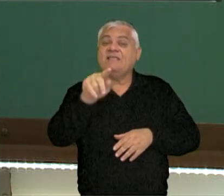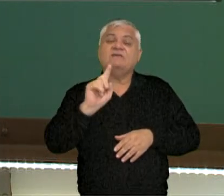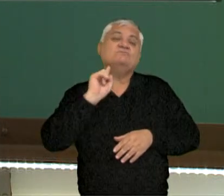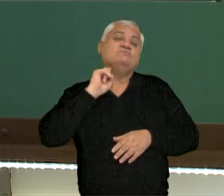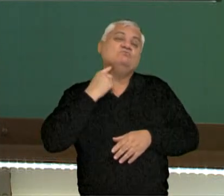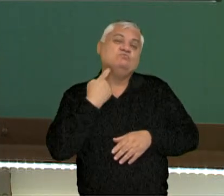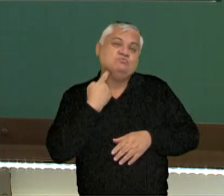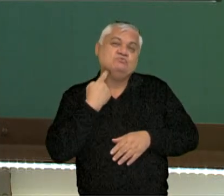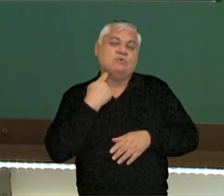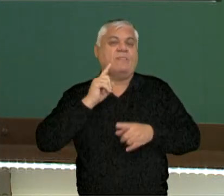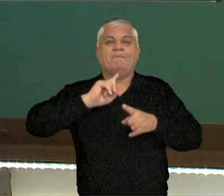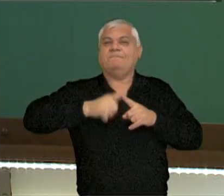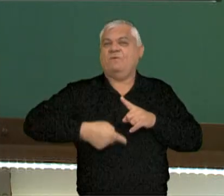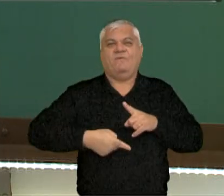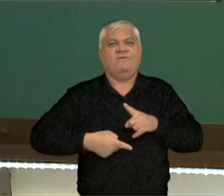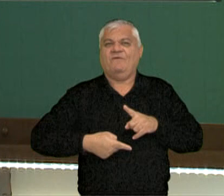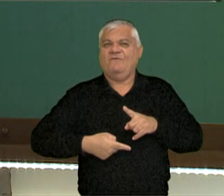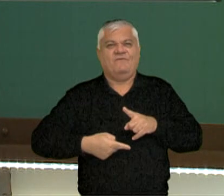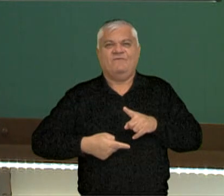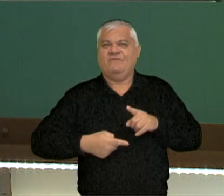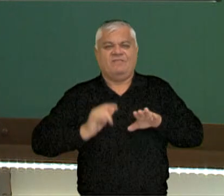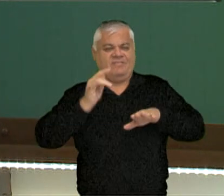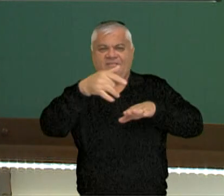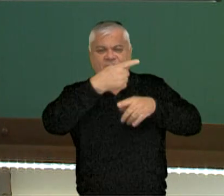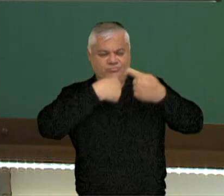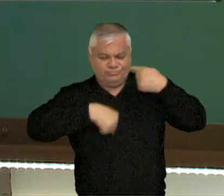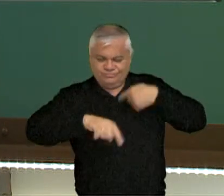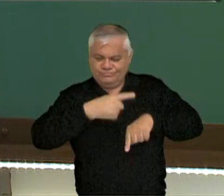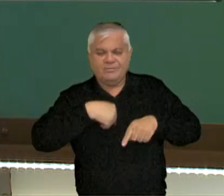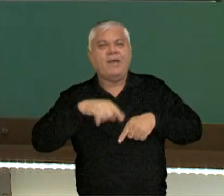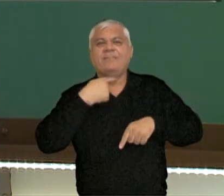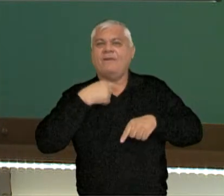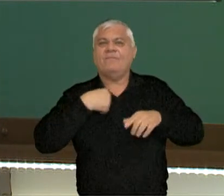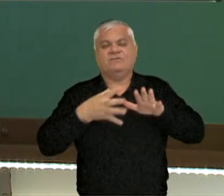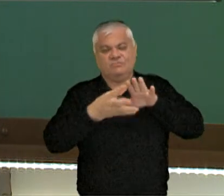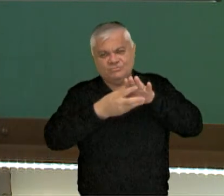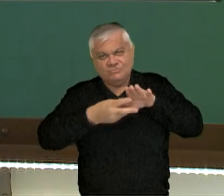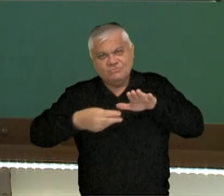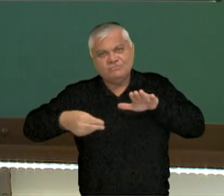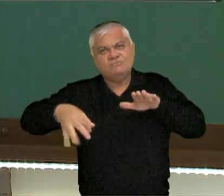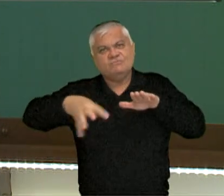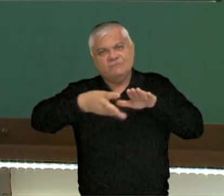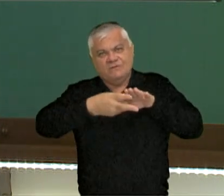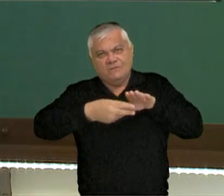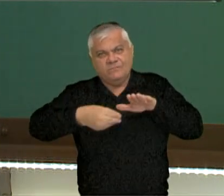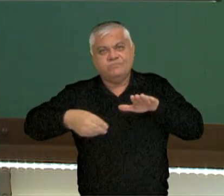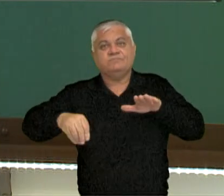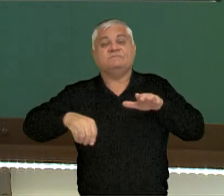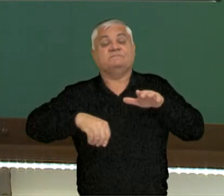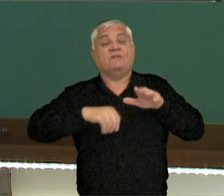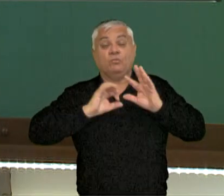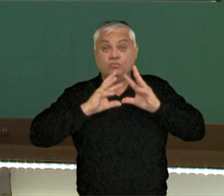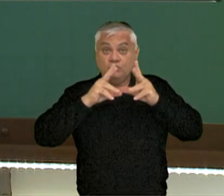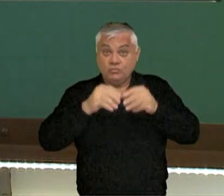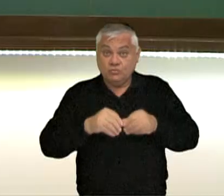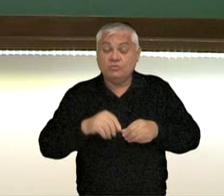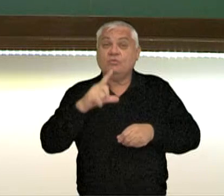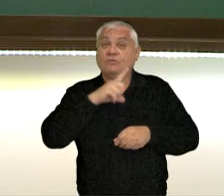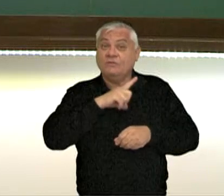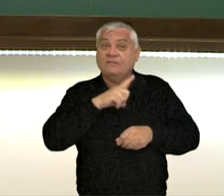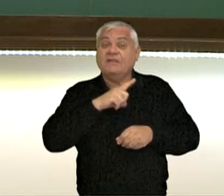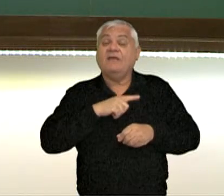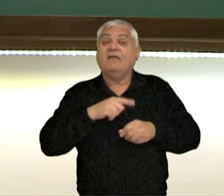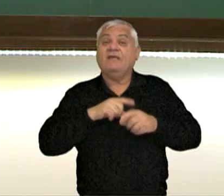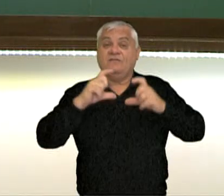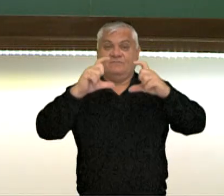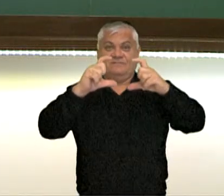que não podem ficar acumuladas no nosso corpo por serem tóxicas, tá? Então tudo isso está chegando